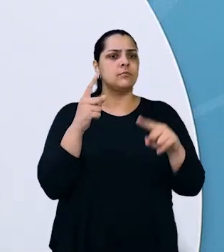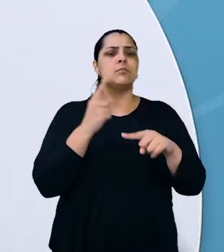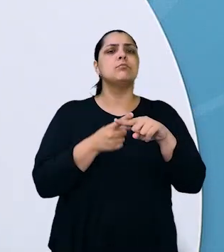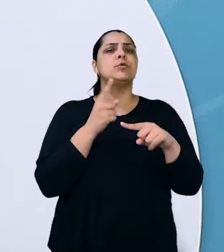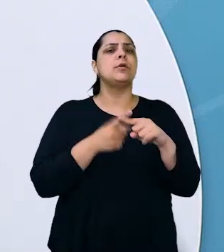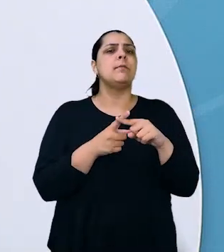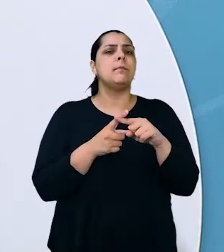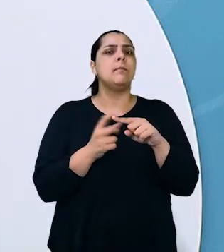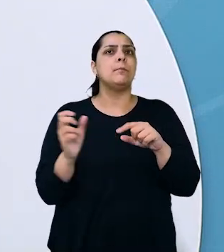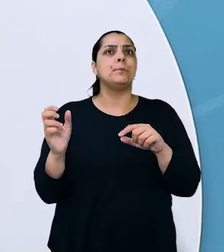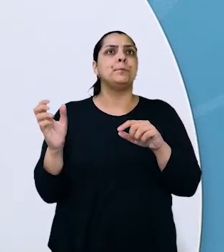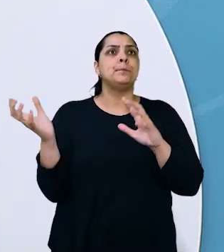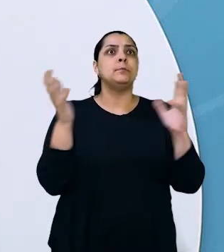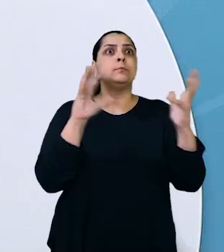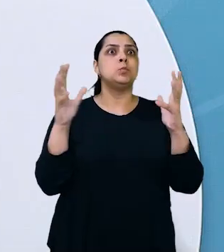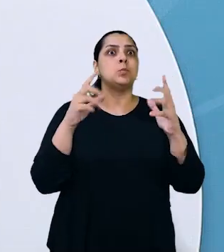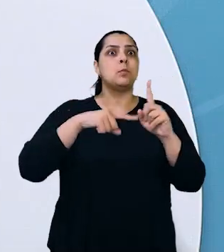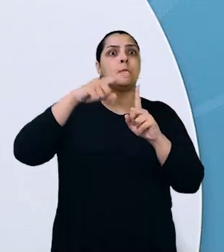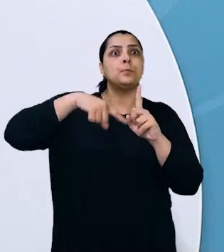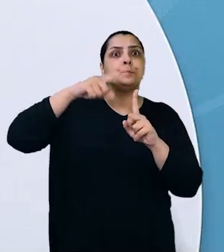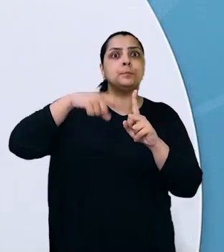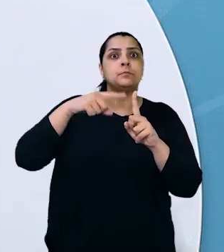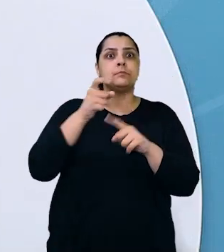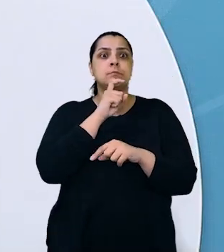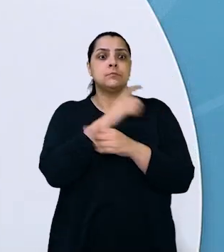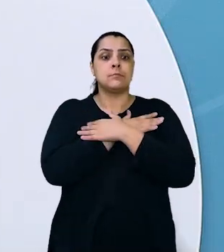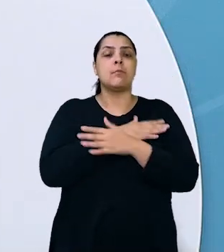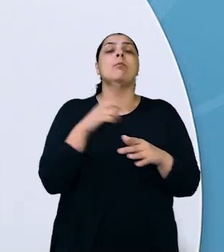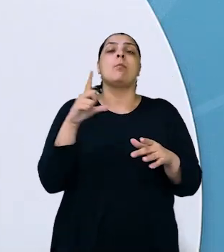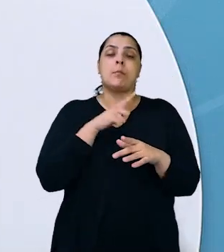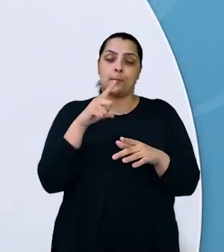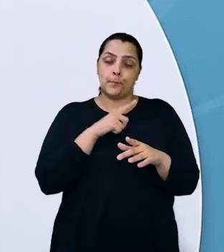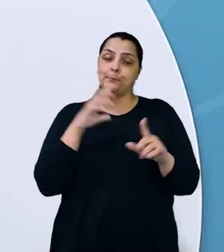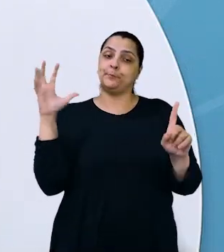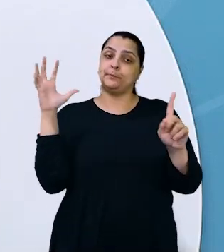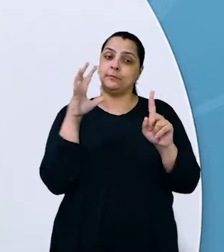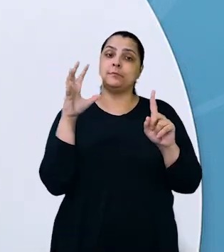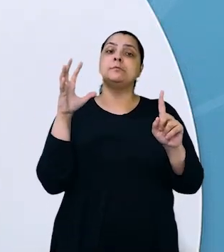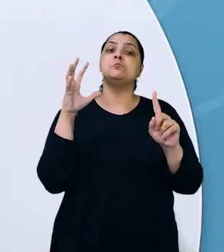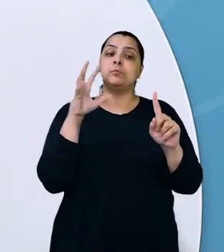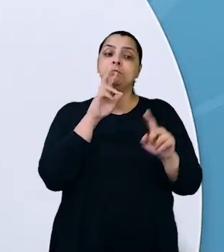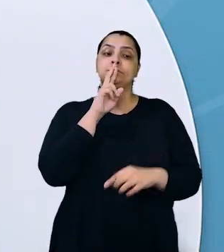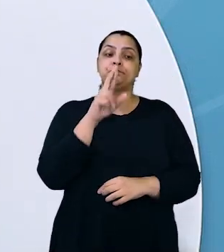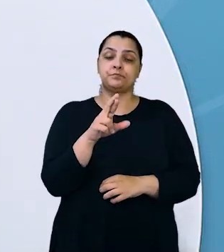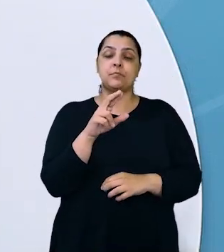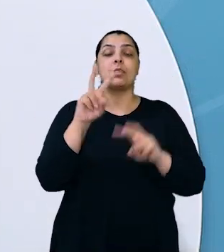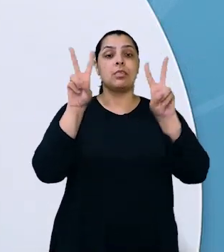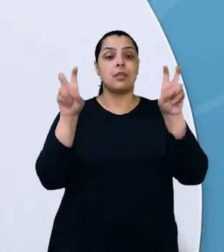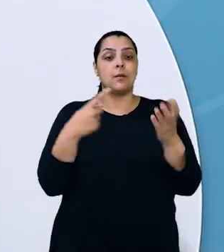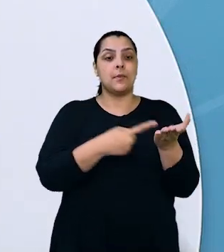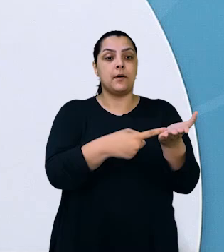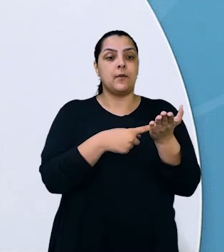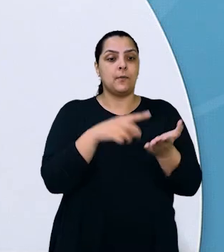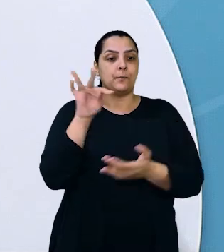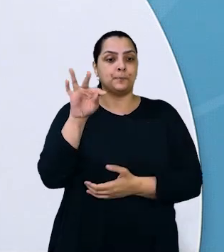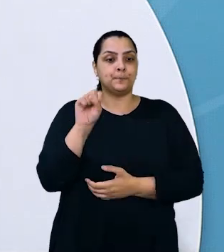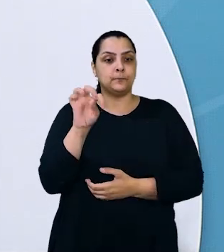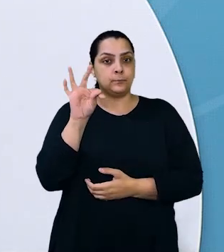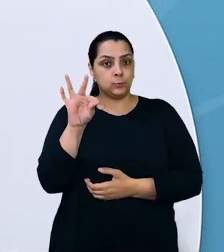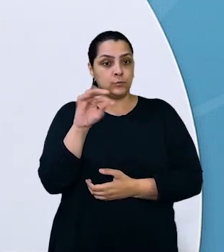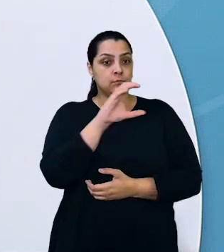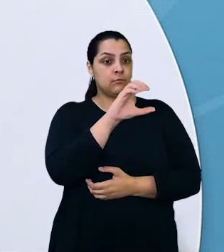que eventos extremos já impactam as relações trabalhistas. Outro tema abordado é o acordo entre o TST,